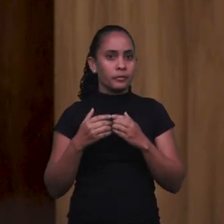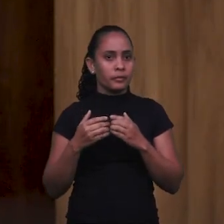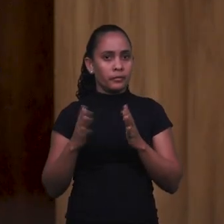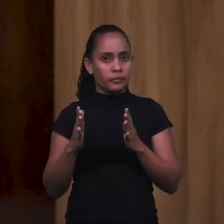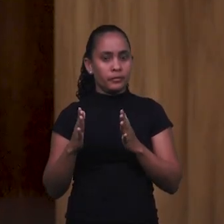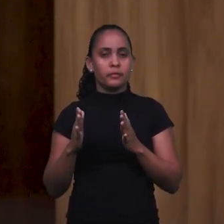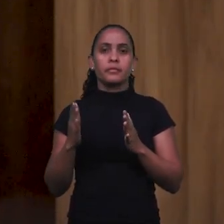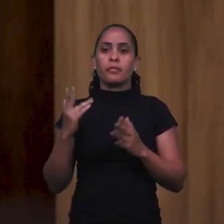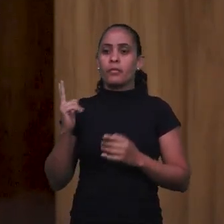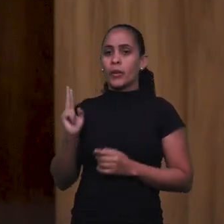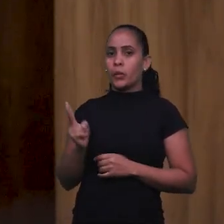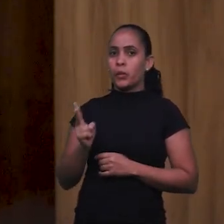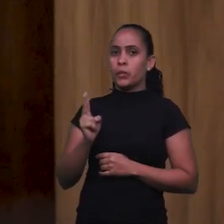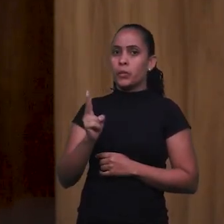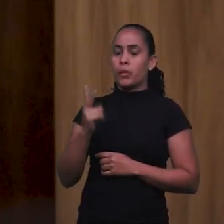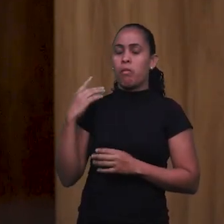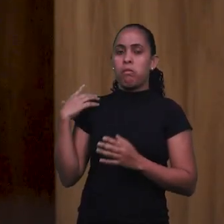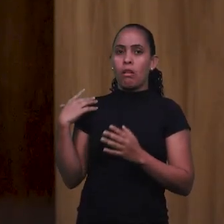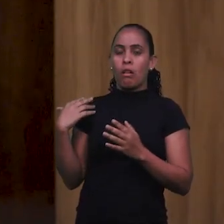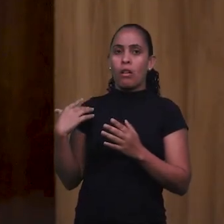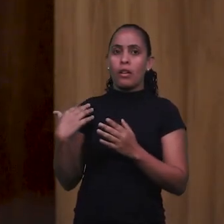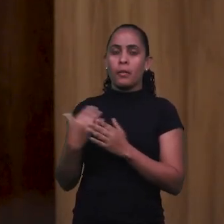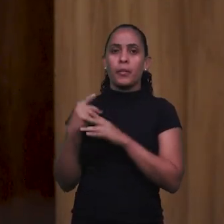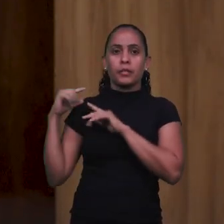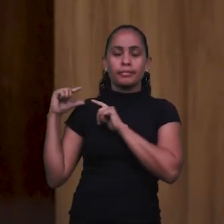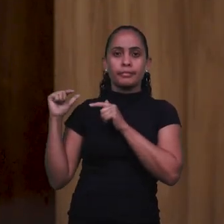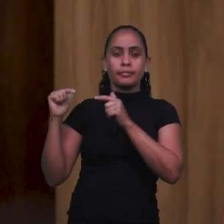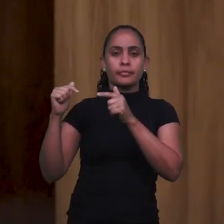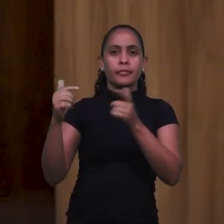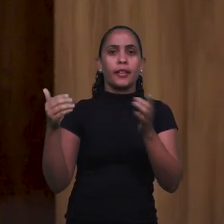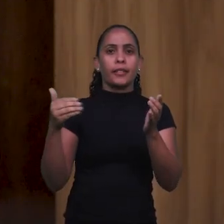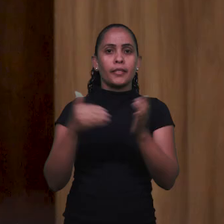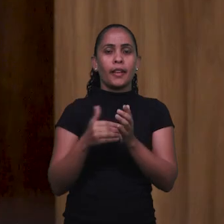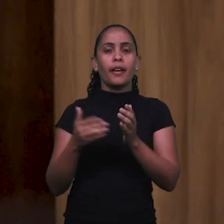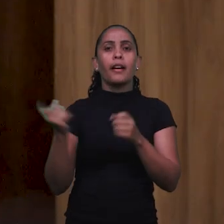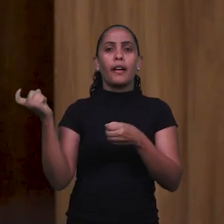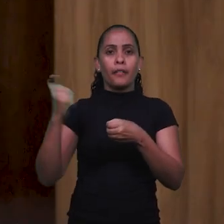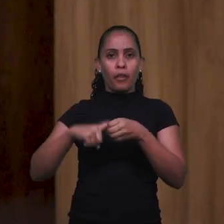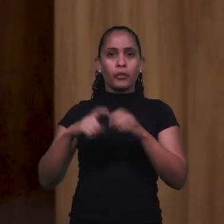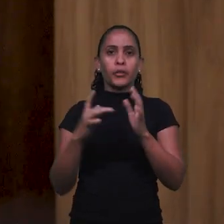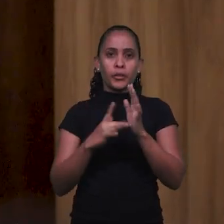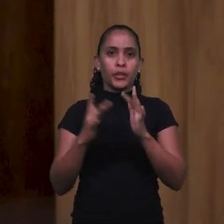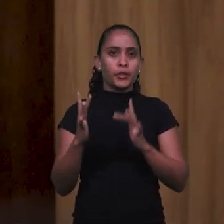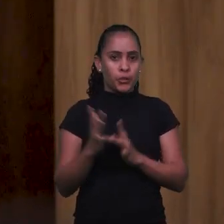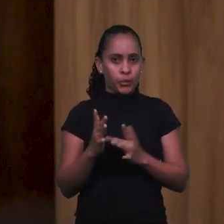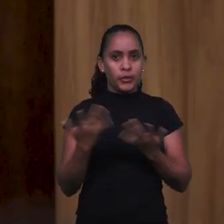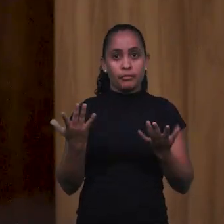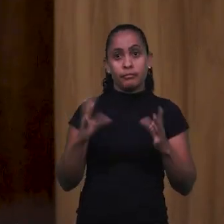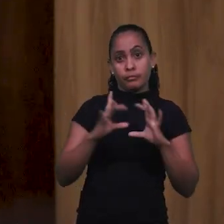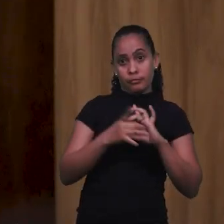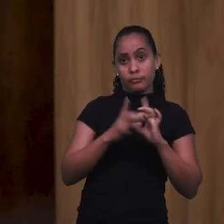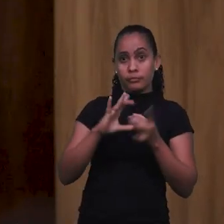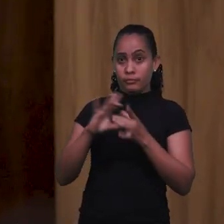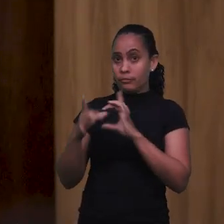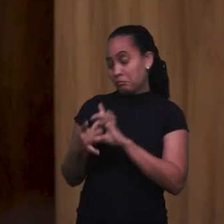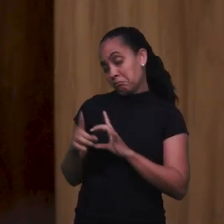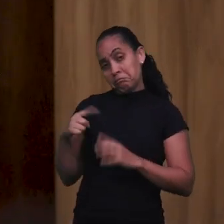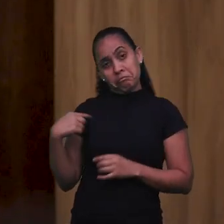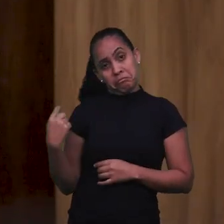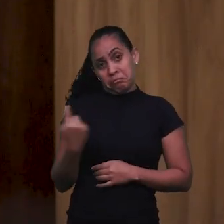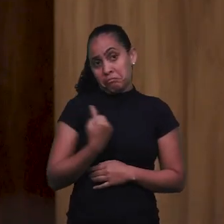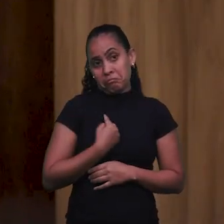e continua, que vai até a volta do Senhor Jesus. Claro. Ou seja, neste contexto,